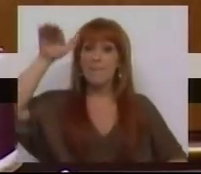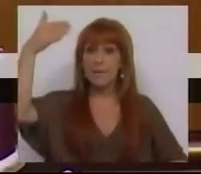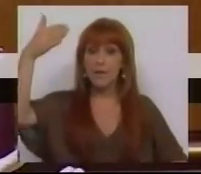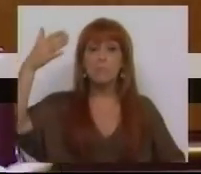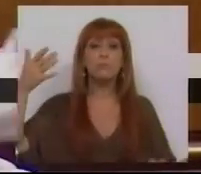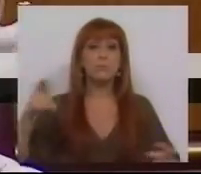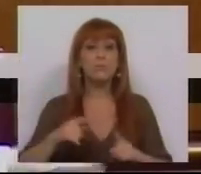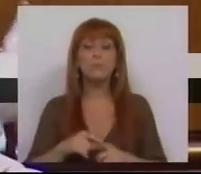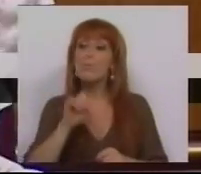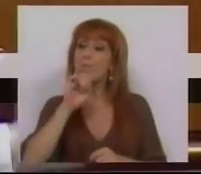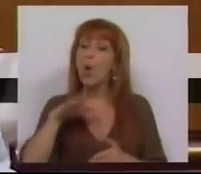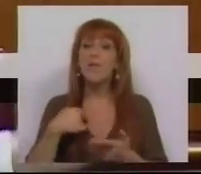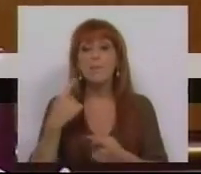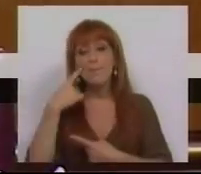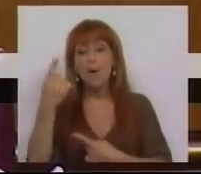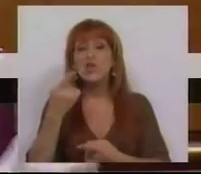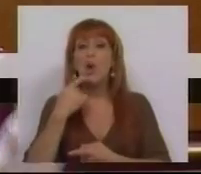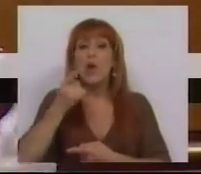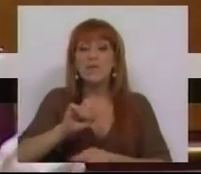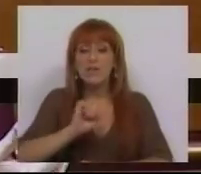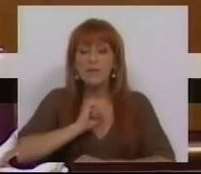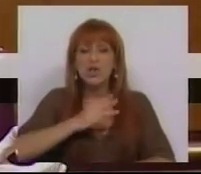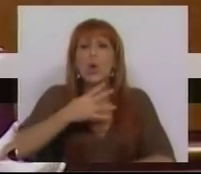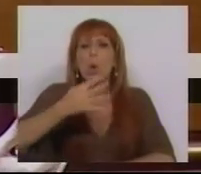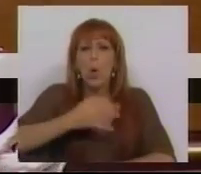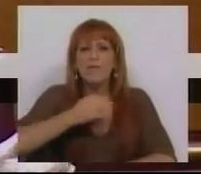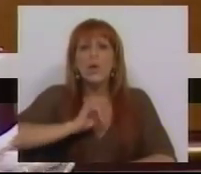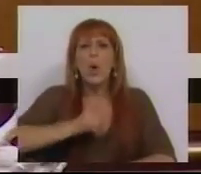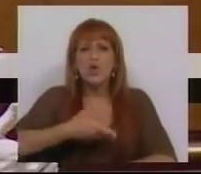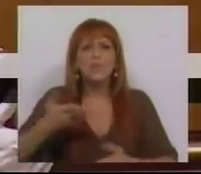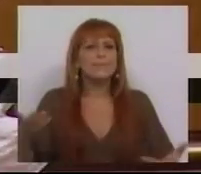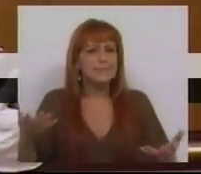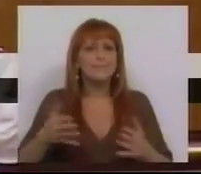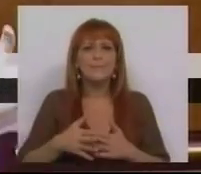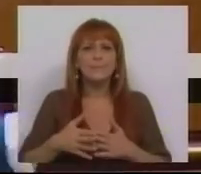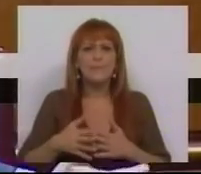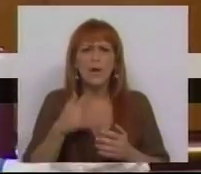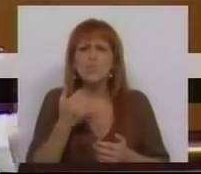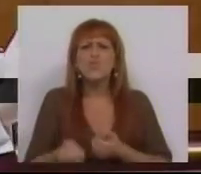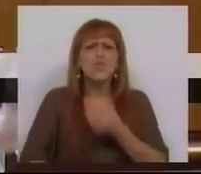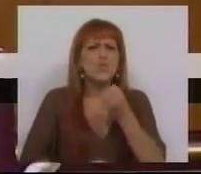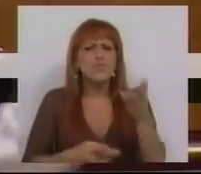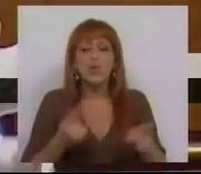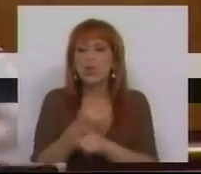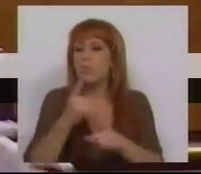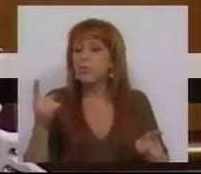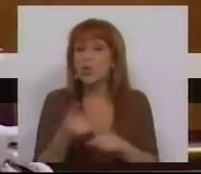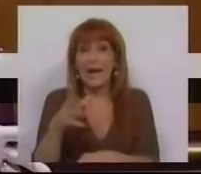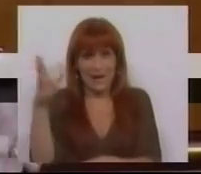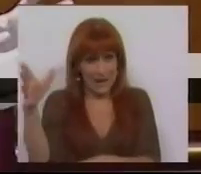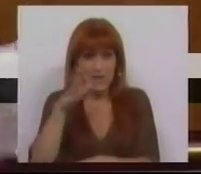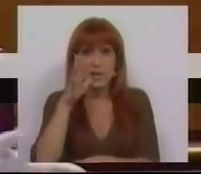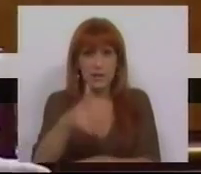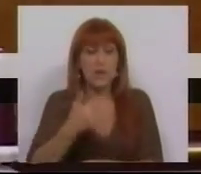lugar, lhes podermos expressar novamente a nossa convicção de que muitas das razões que eles